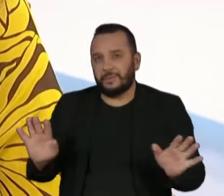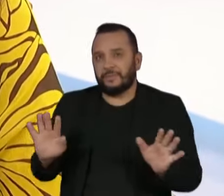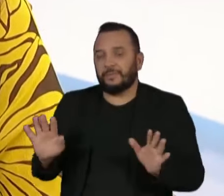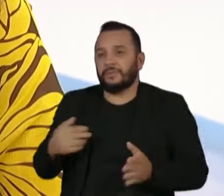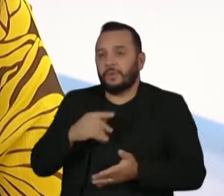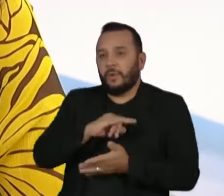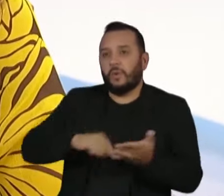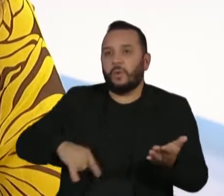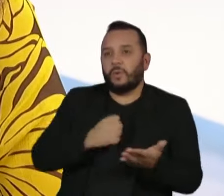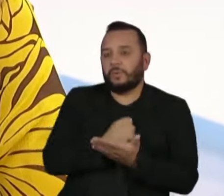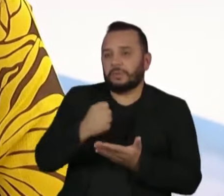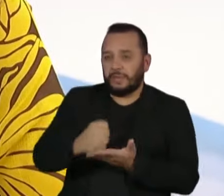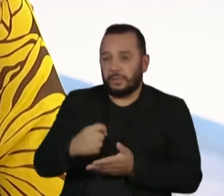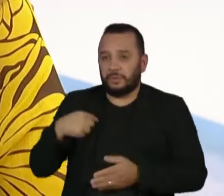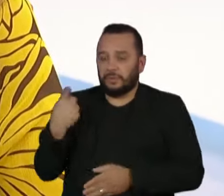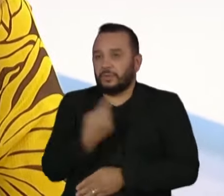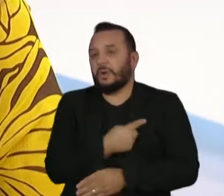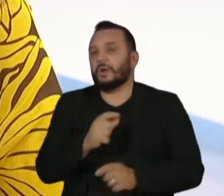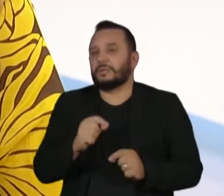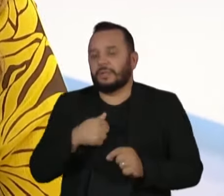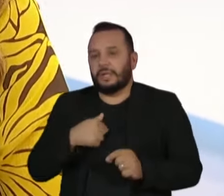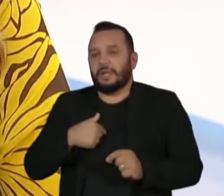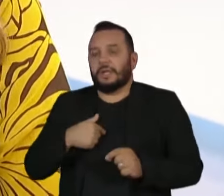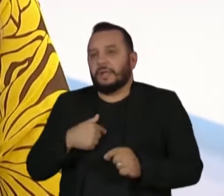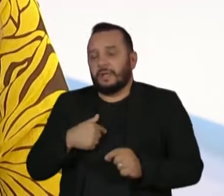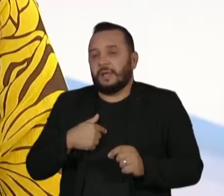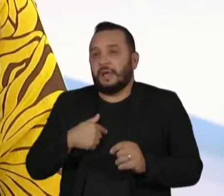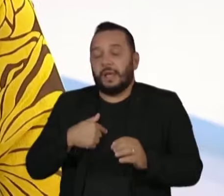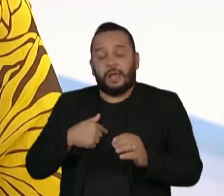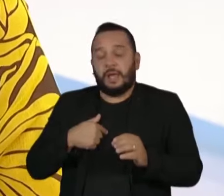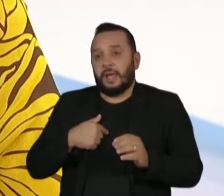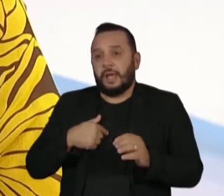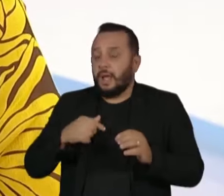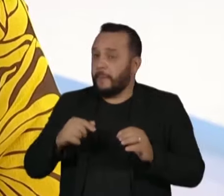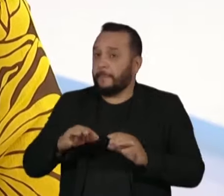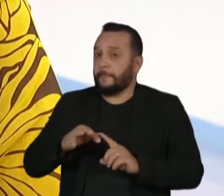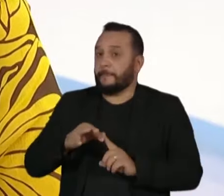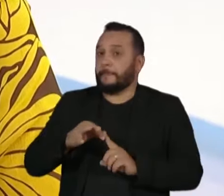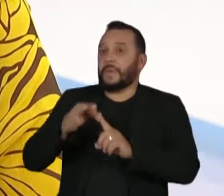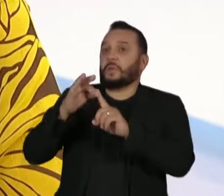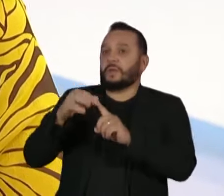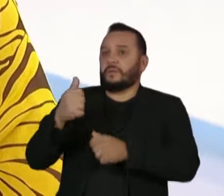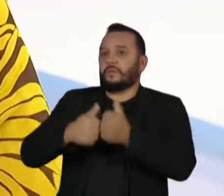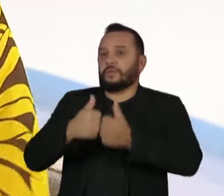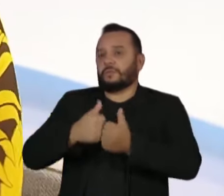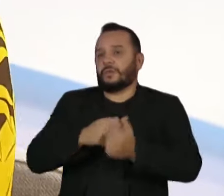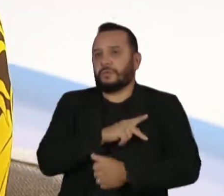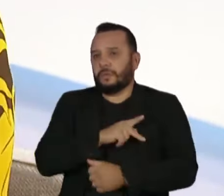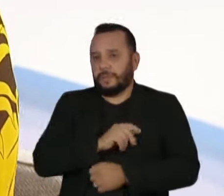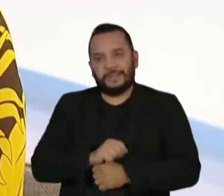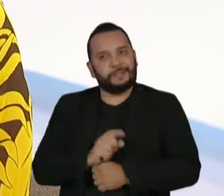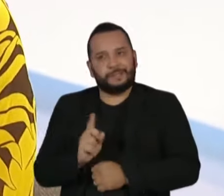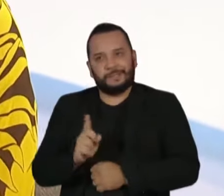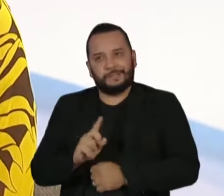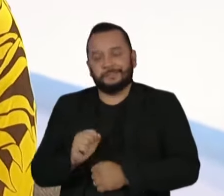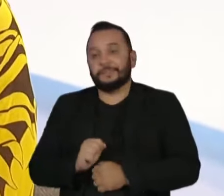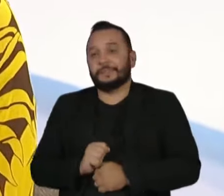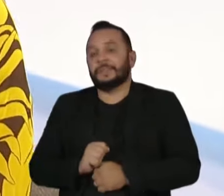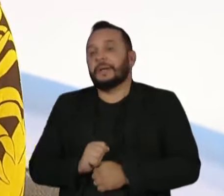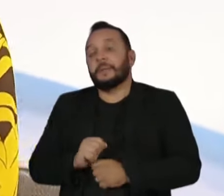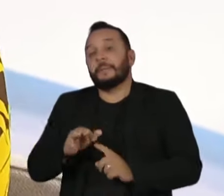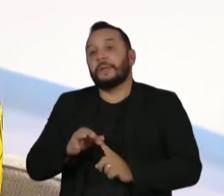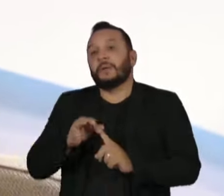dá autonomia, né, de prioridade de jogos do Palmeiras. A prioridade tinha que ser shows do